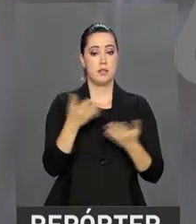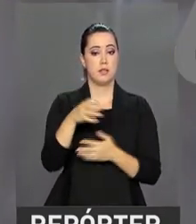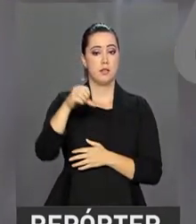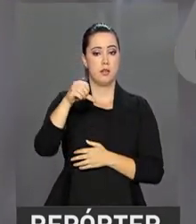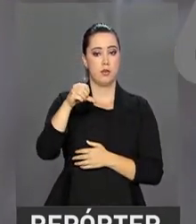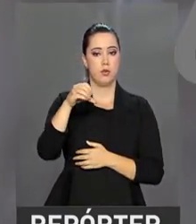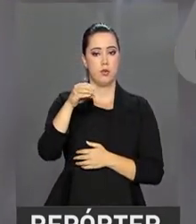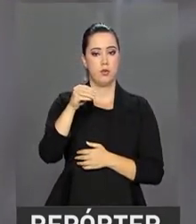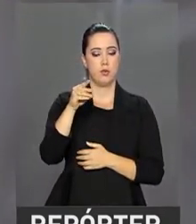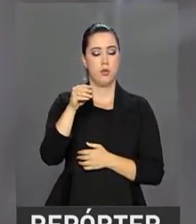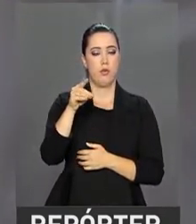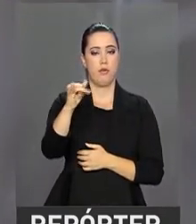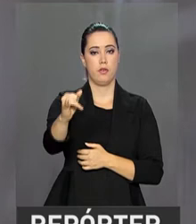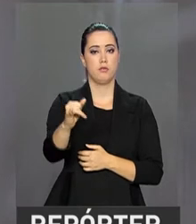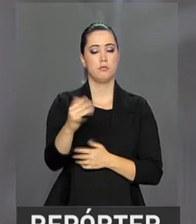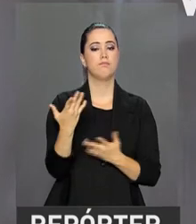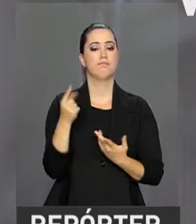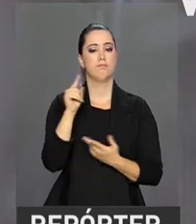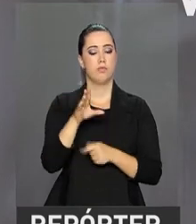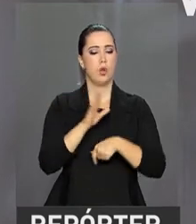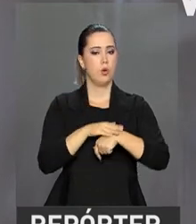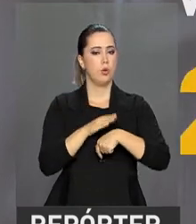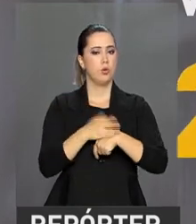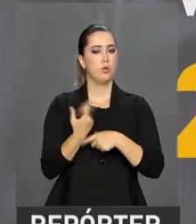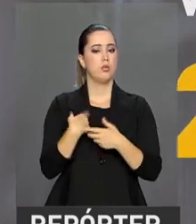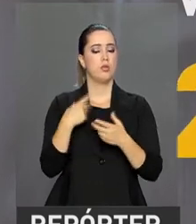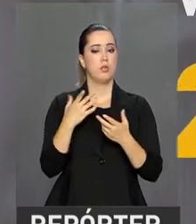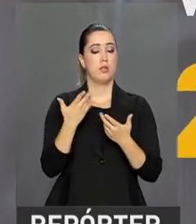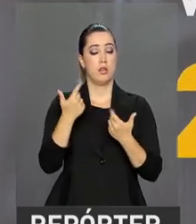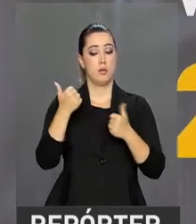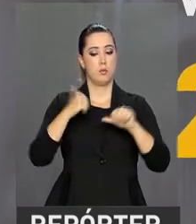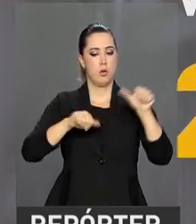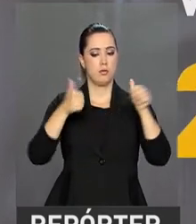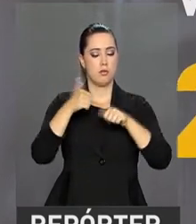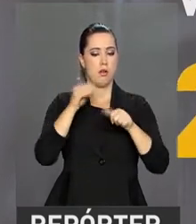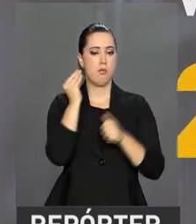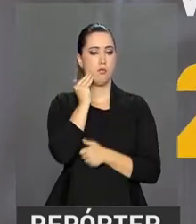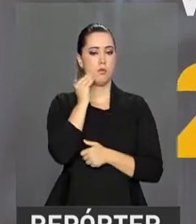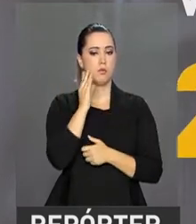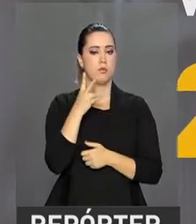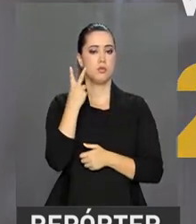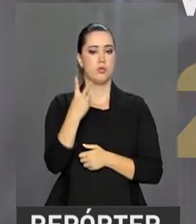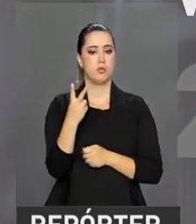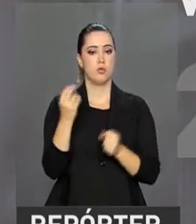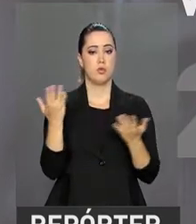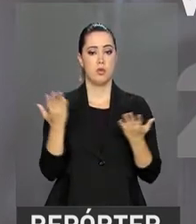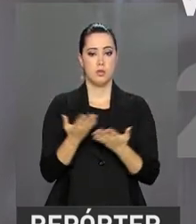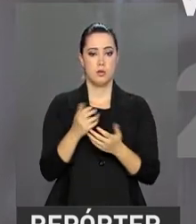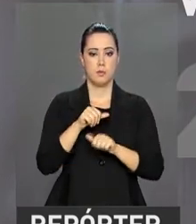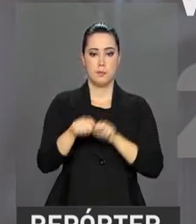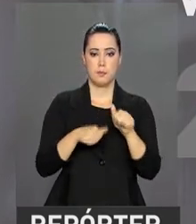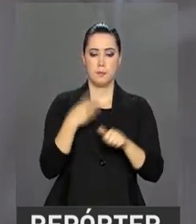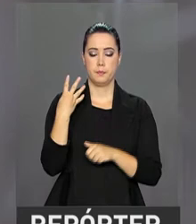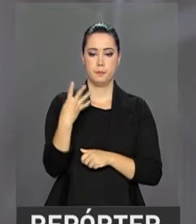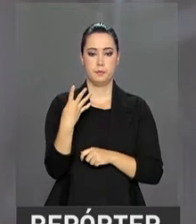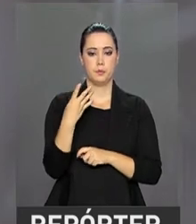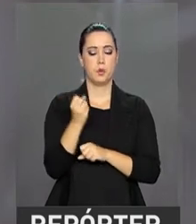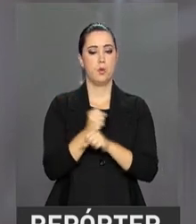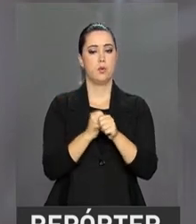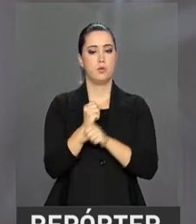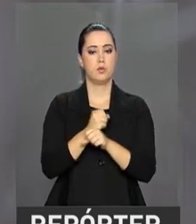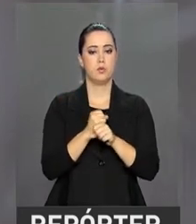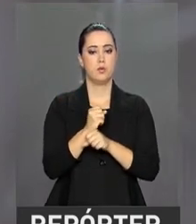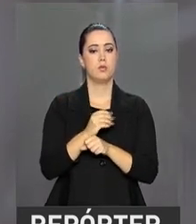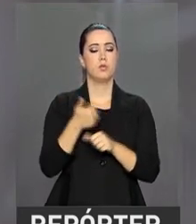dias o tempo de credenciamento dos laboratórios também aumentou de dois para quatro anos os laboratórios